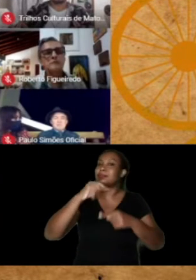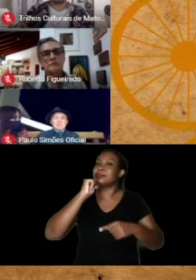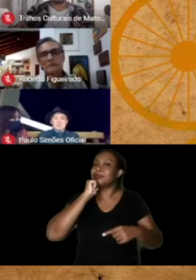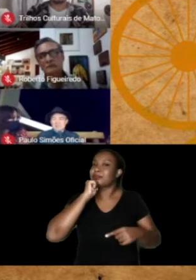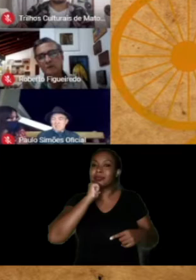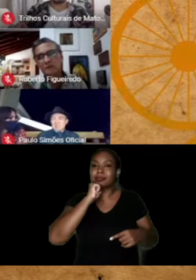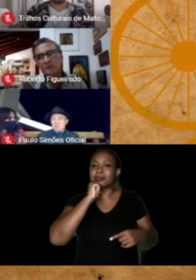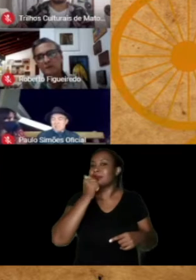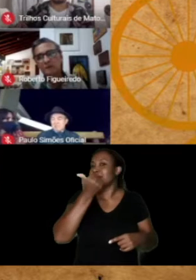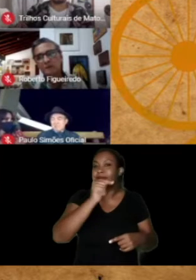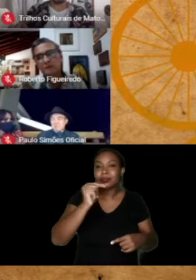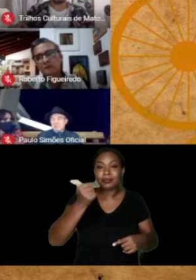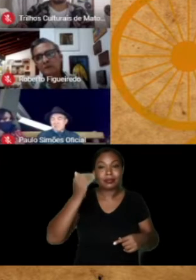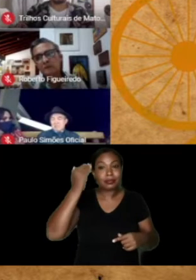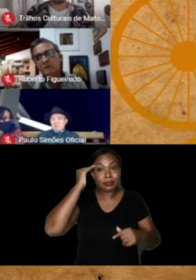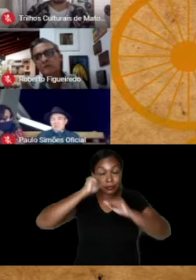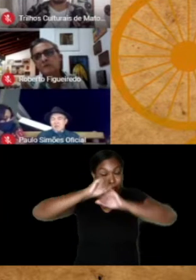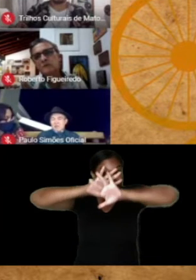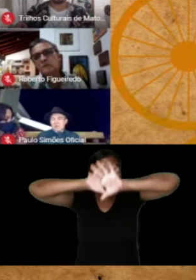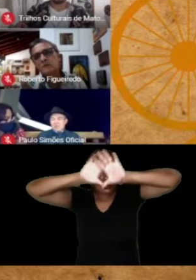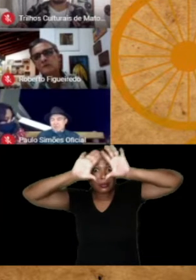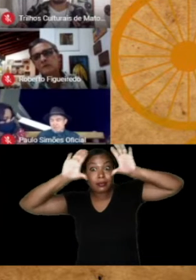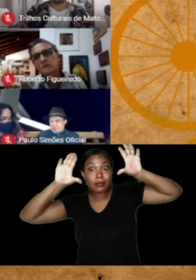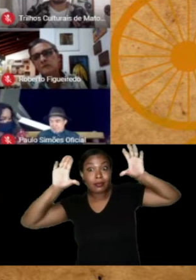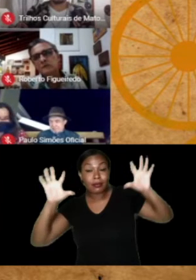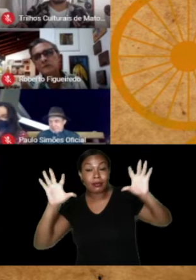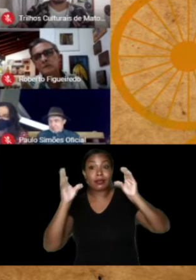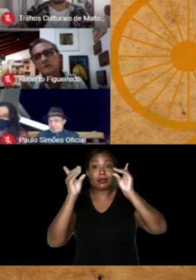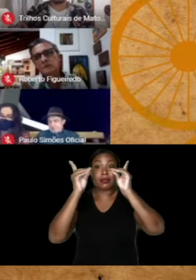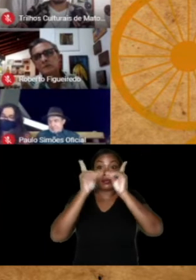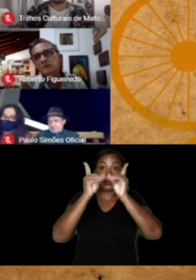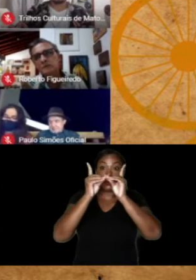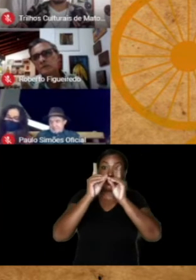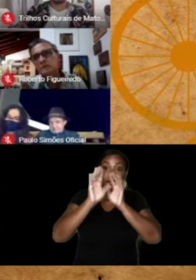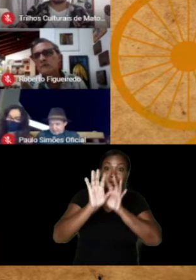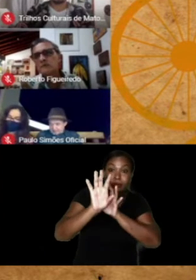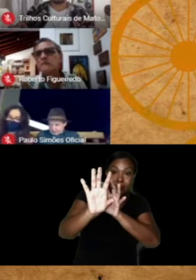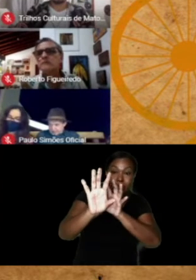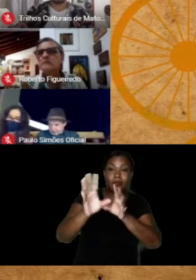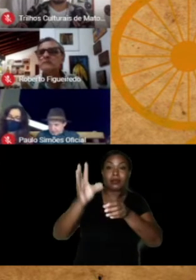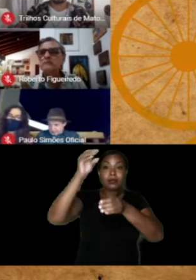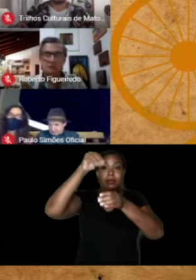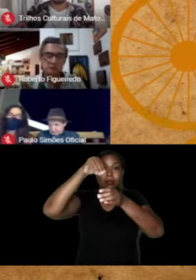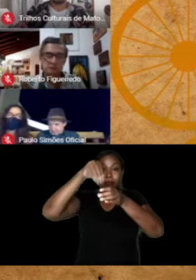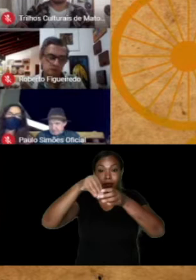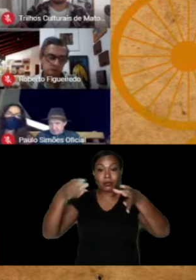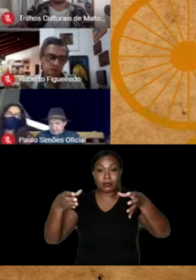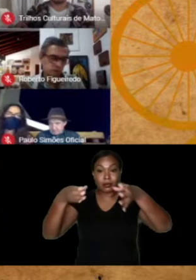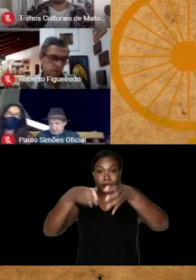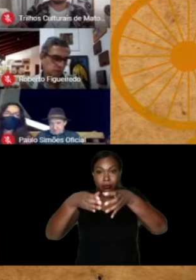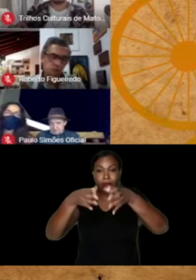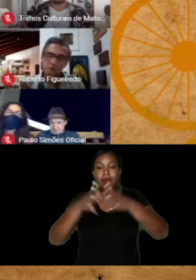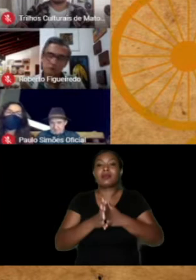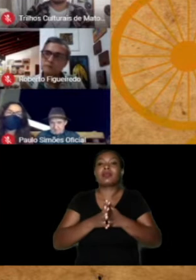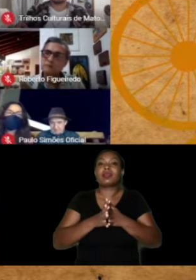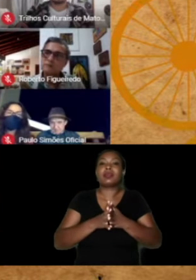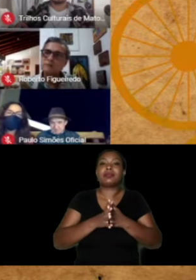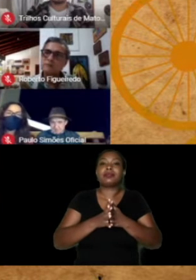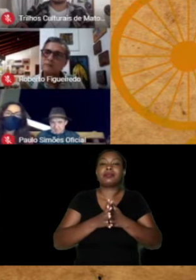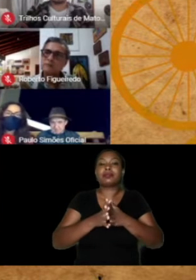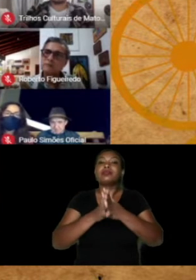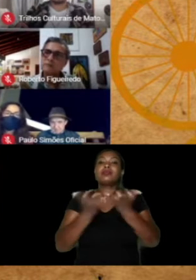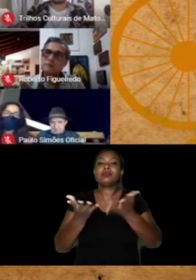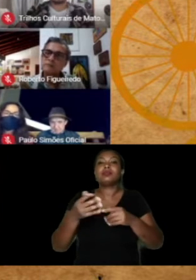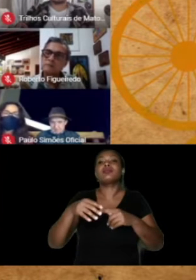houve um entendimento dessa dinâmica dentro desse espaço. O Robbie Wilkes, ele coloca